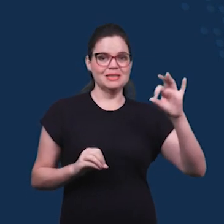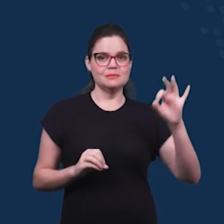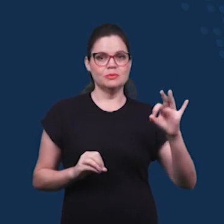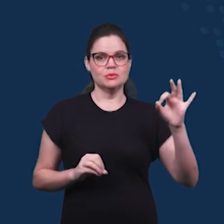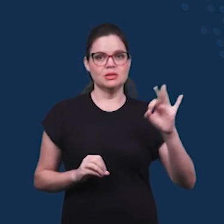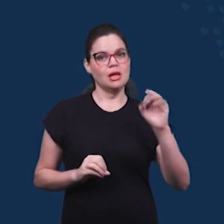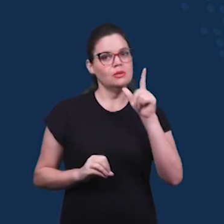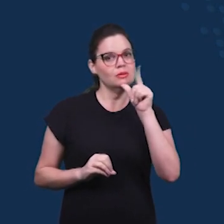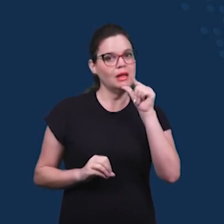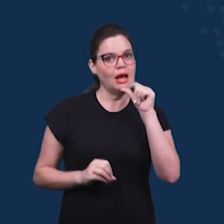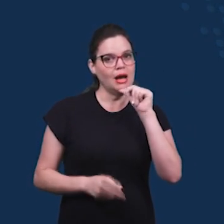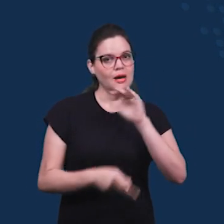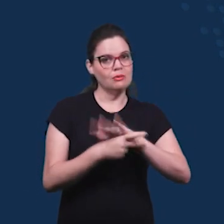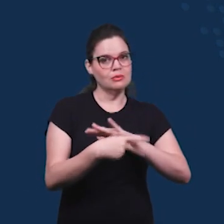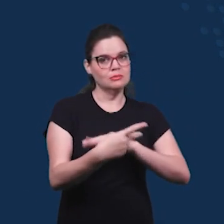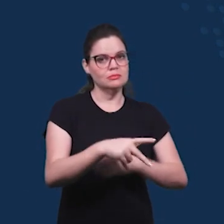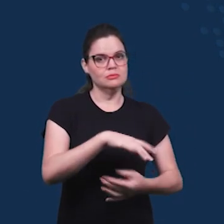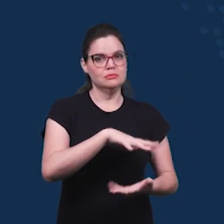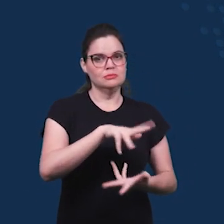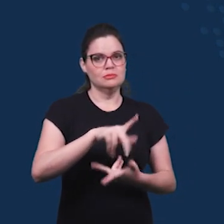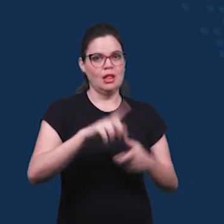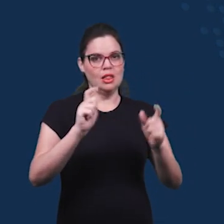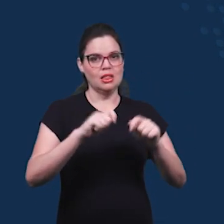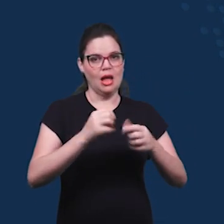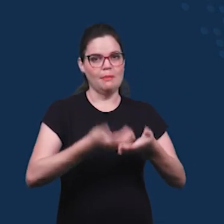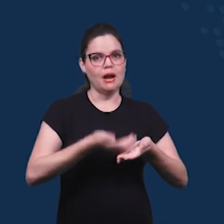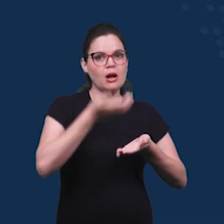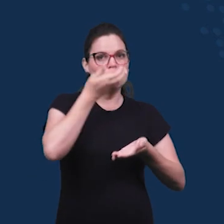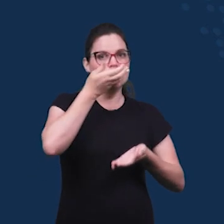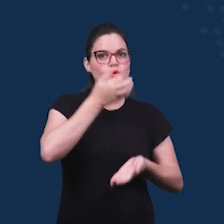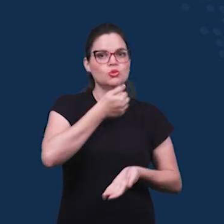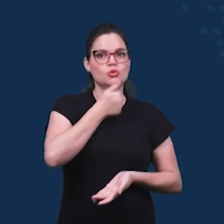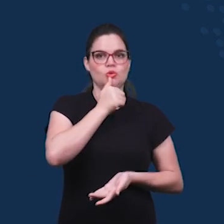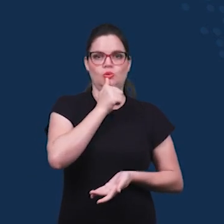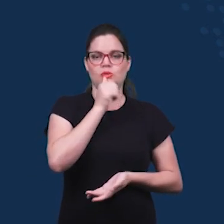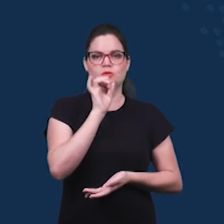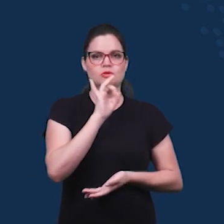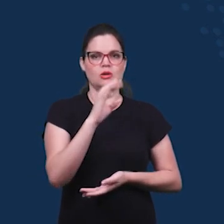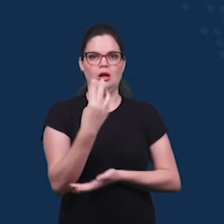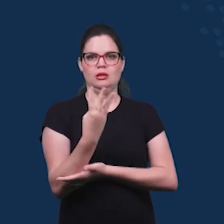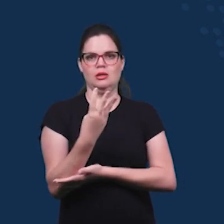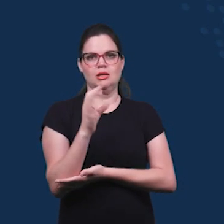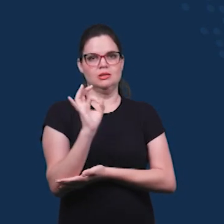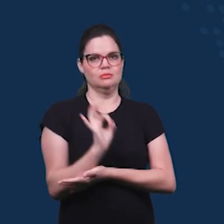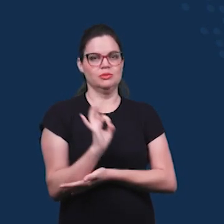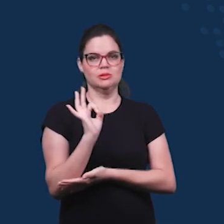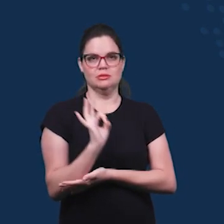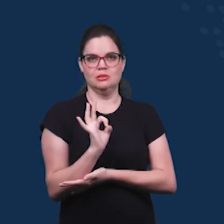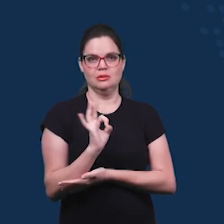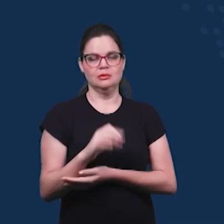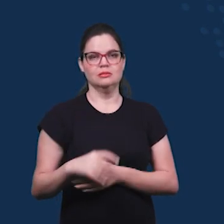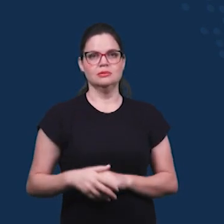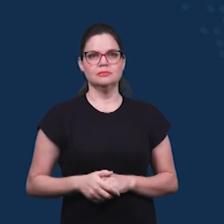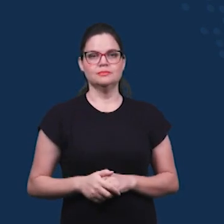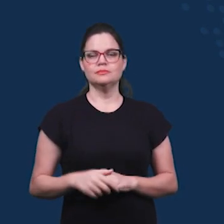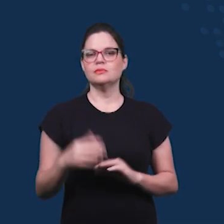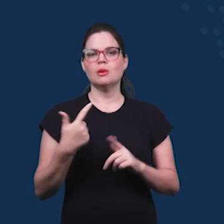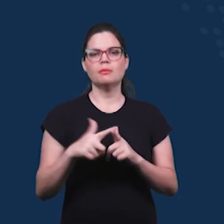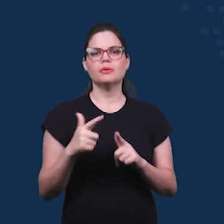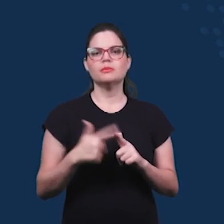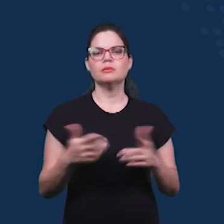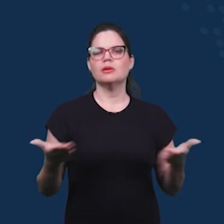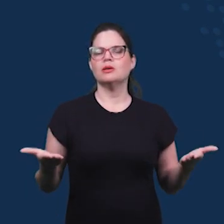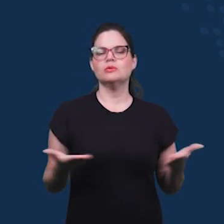planeta, ela é água potável, ou é água doce, né? E o grande problema hoje que a gente